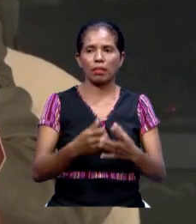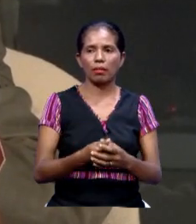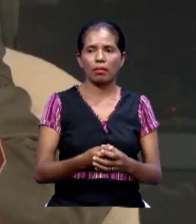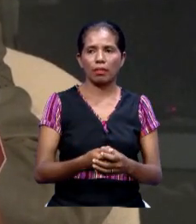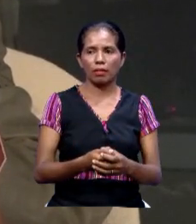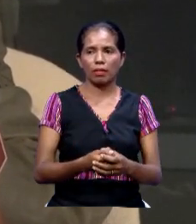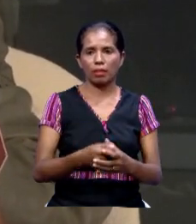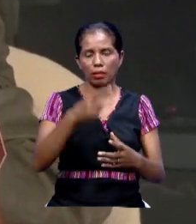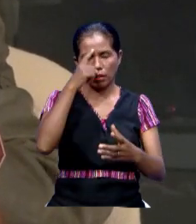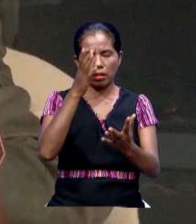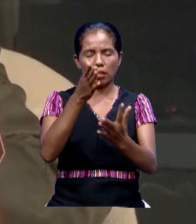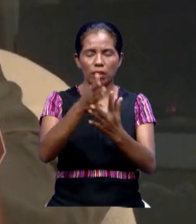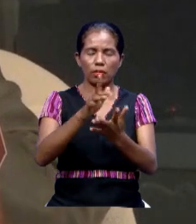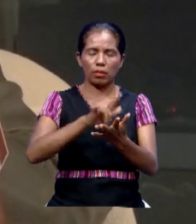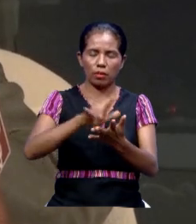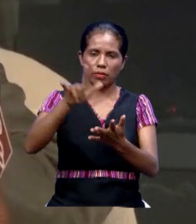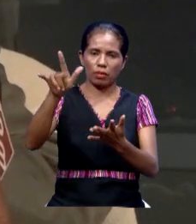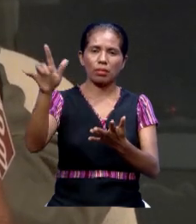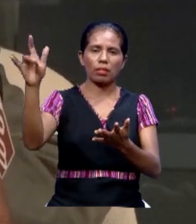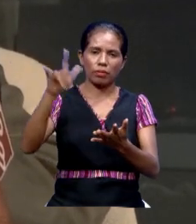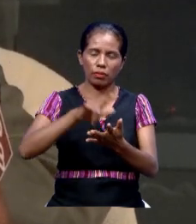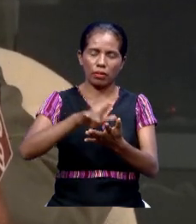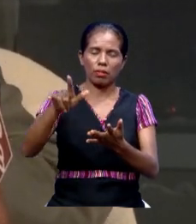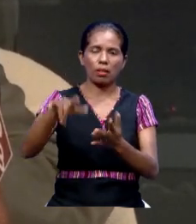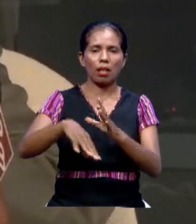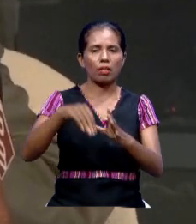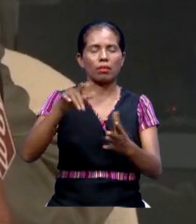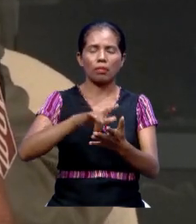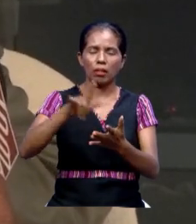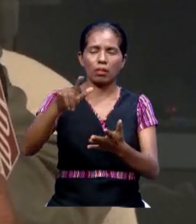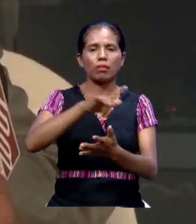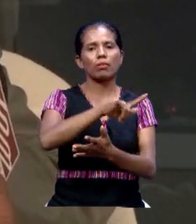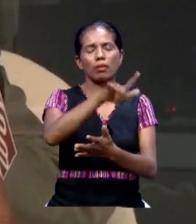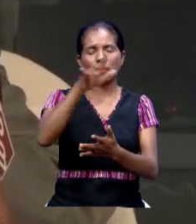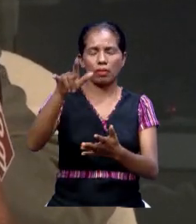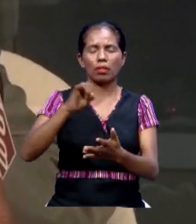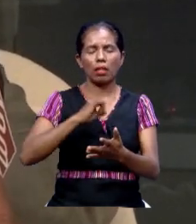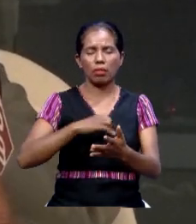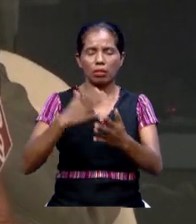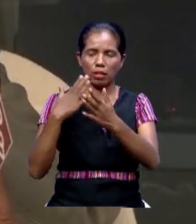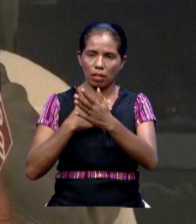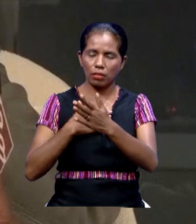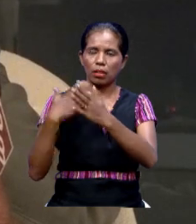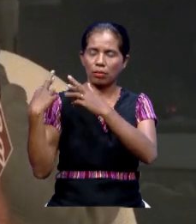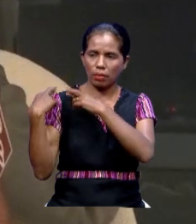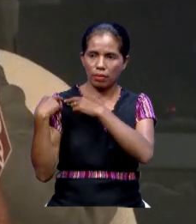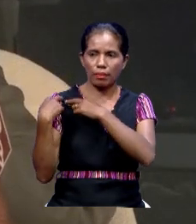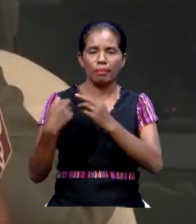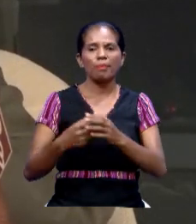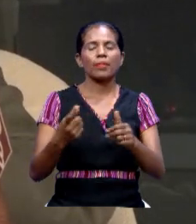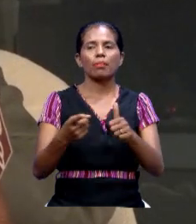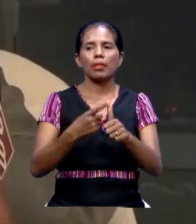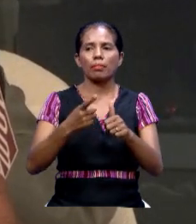tamba avião, sa avião, tamba avião, sa avião. Mas agora nem é necessário papel, há uma responsabilidade.